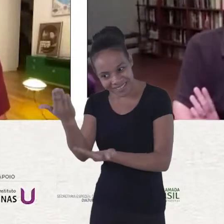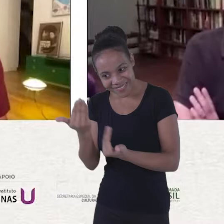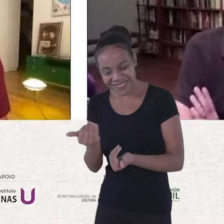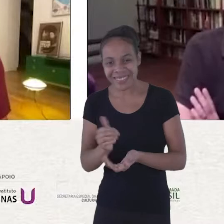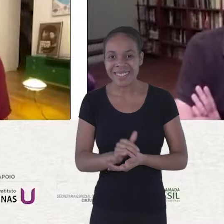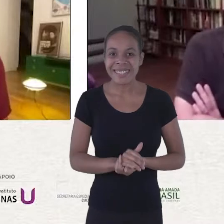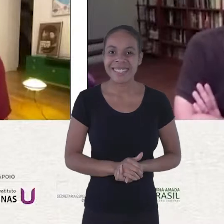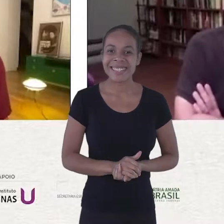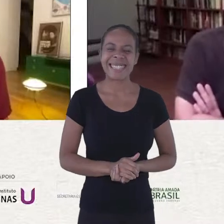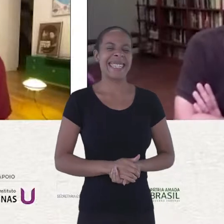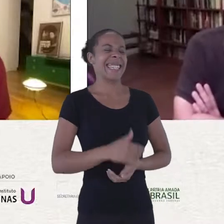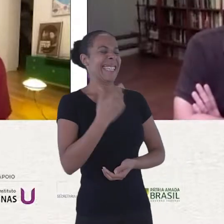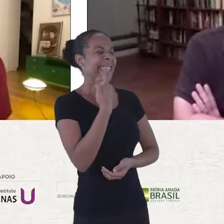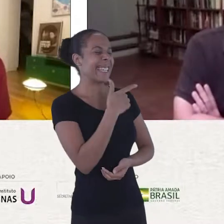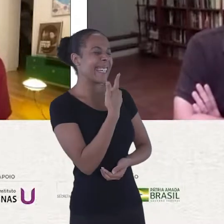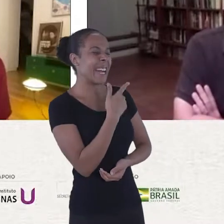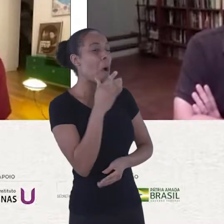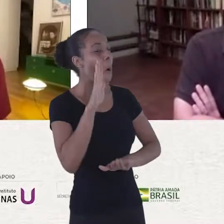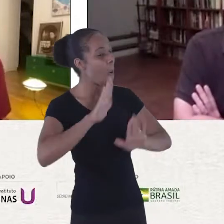Cuidado, hein? Meu irmão.